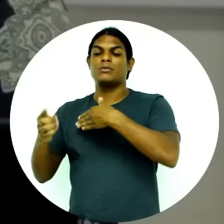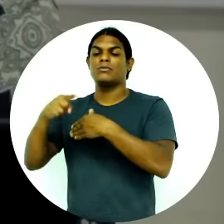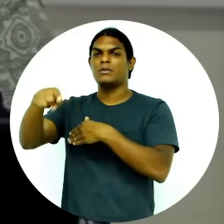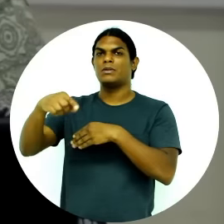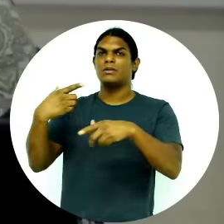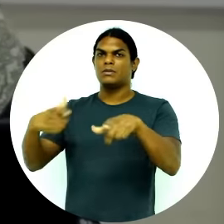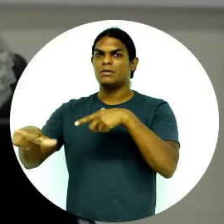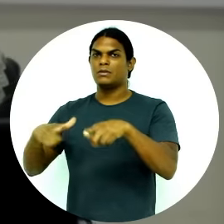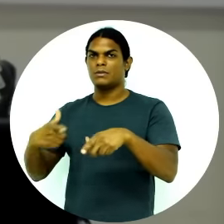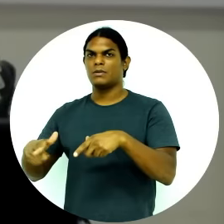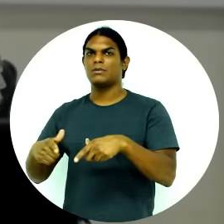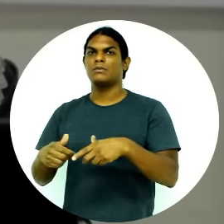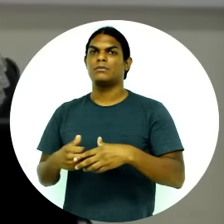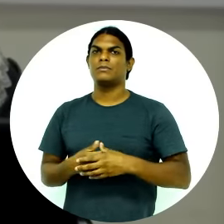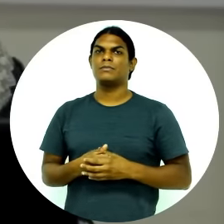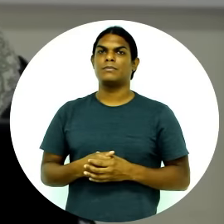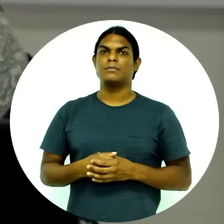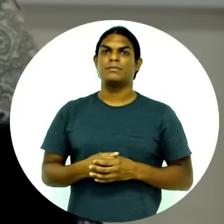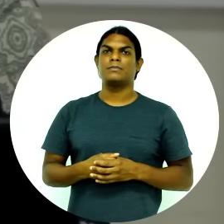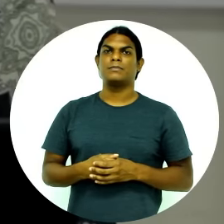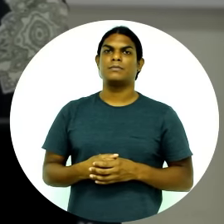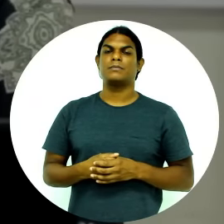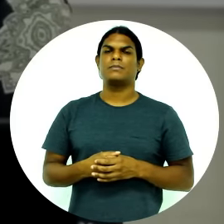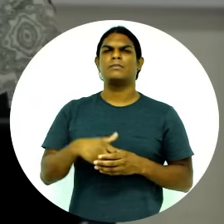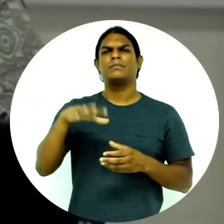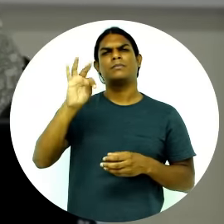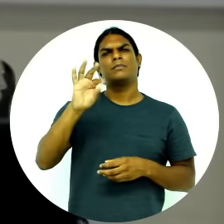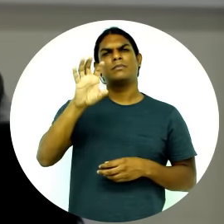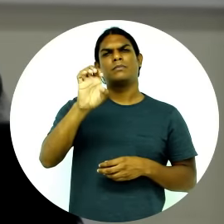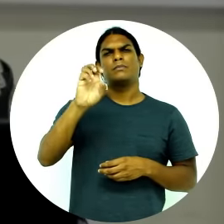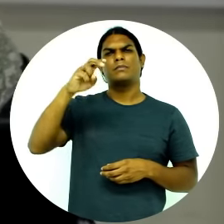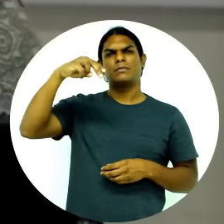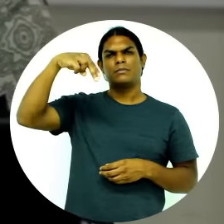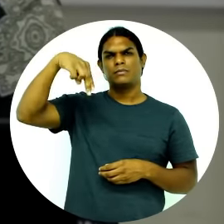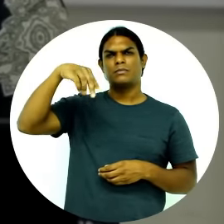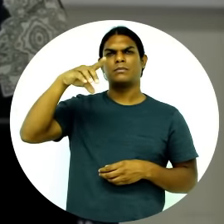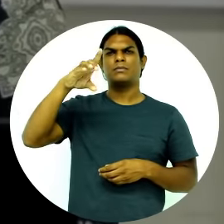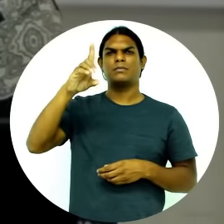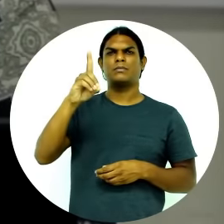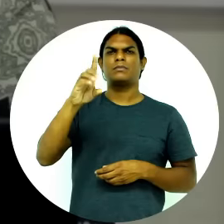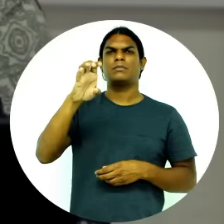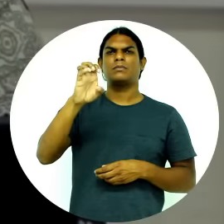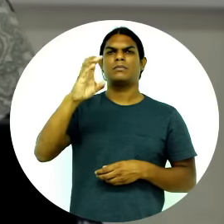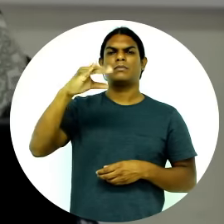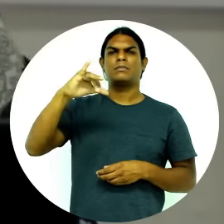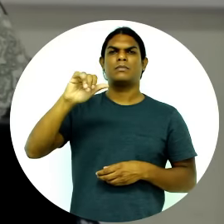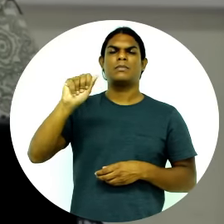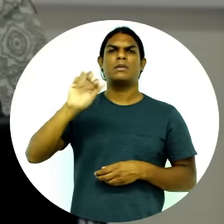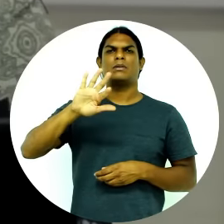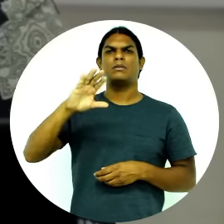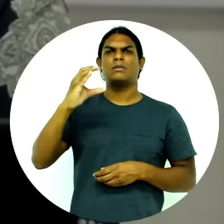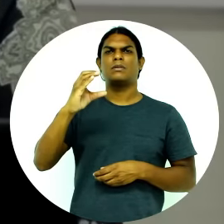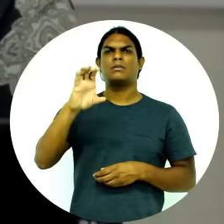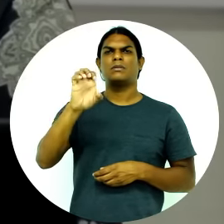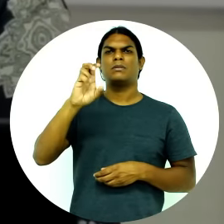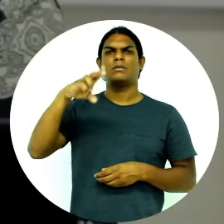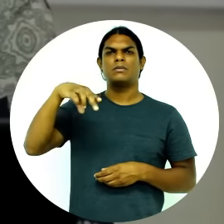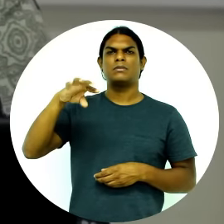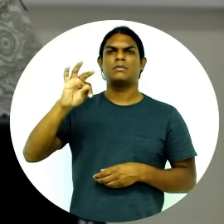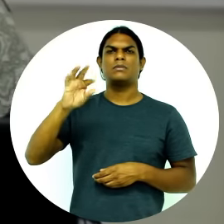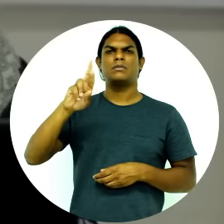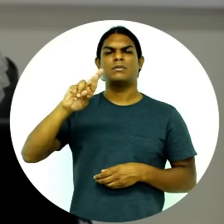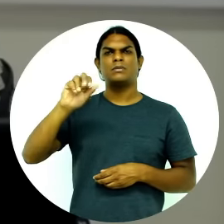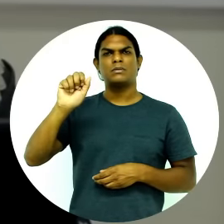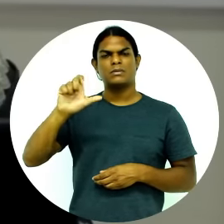colaboradores que sejam organizados. Então, eu julgo o mau ou o excelente desempenho a partir de um